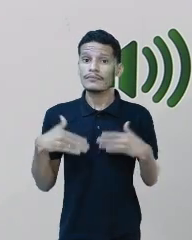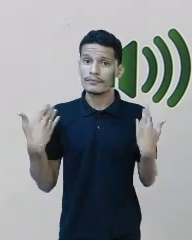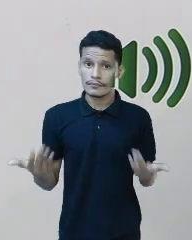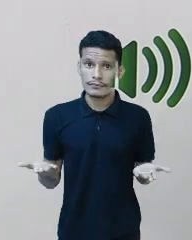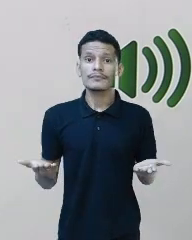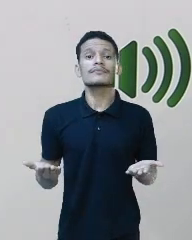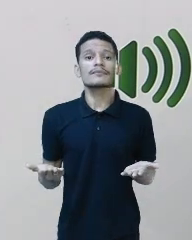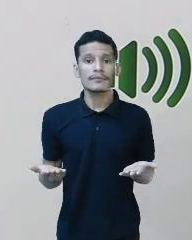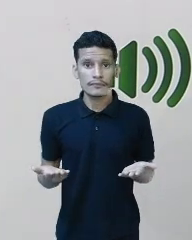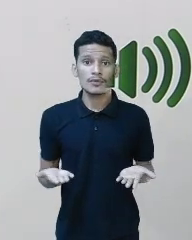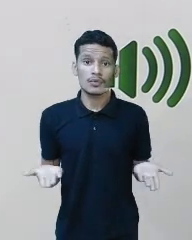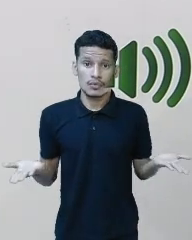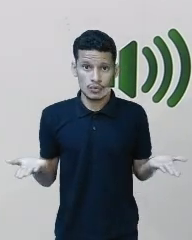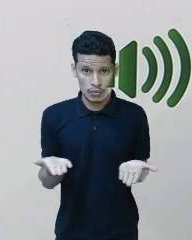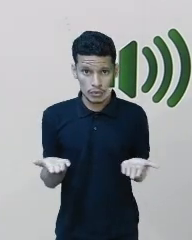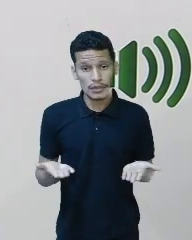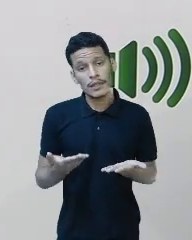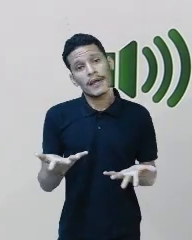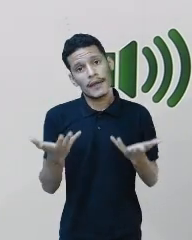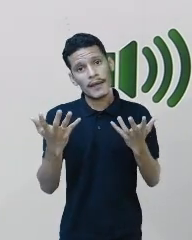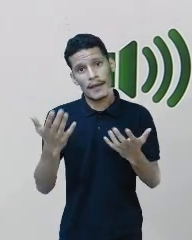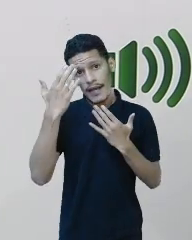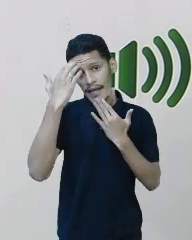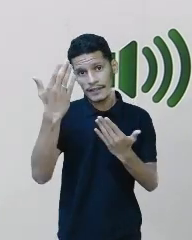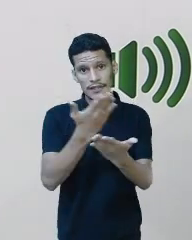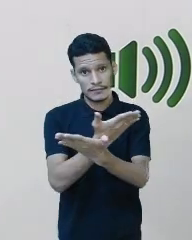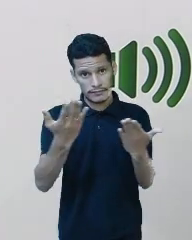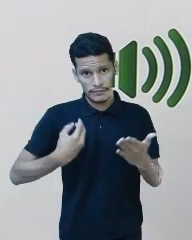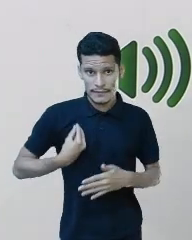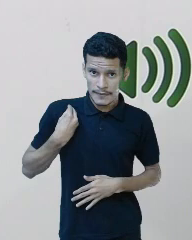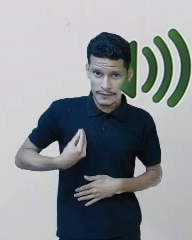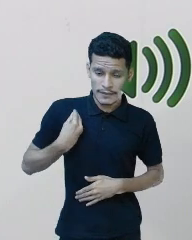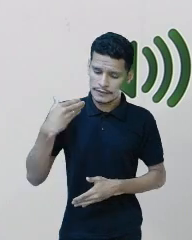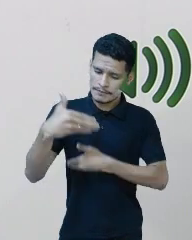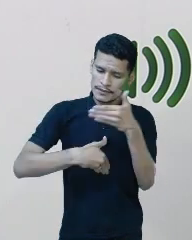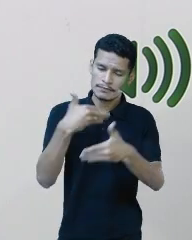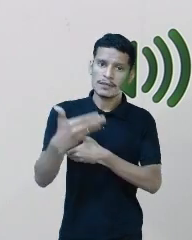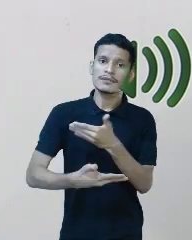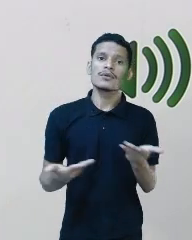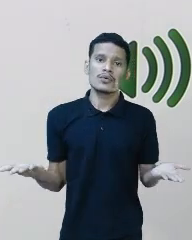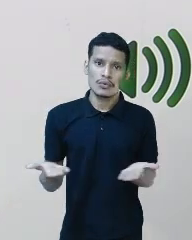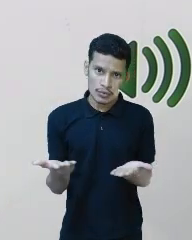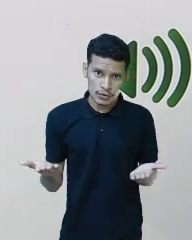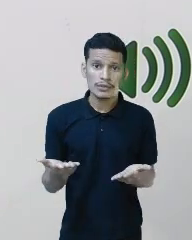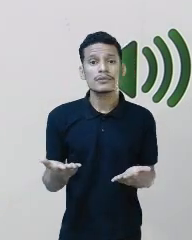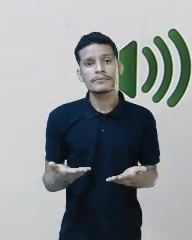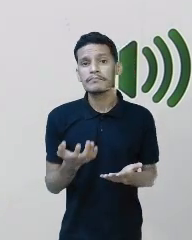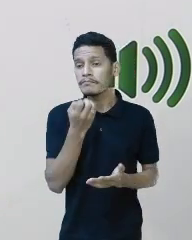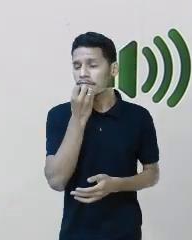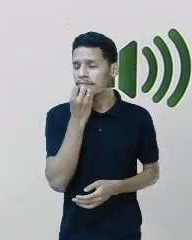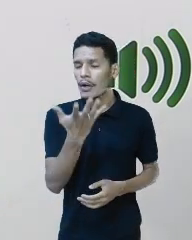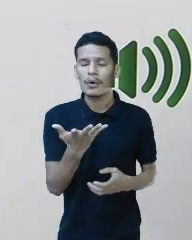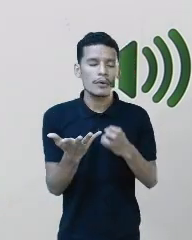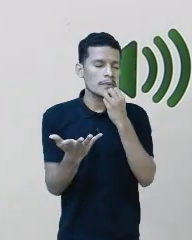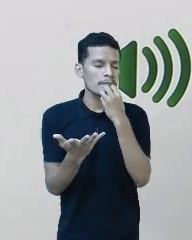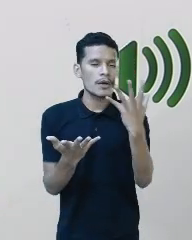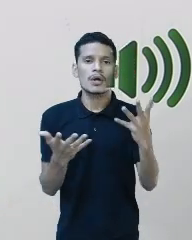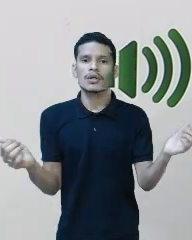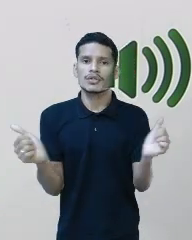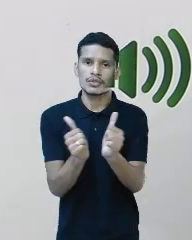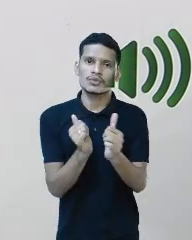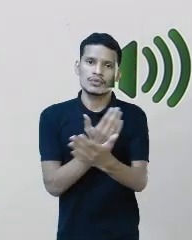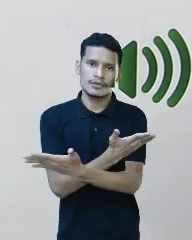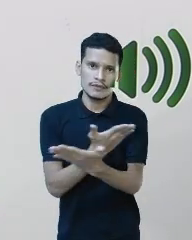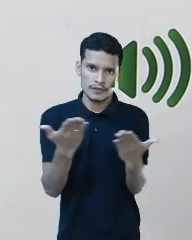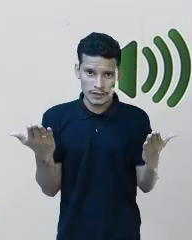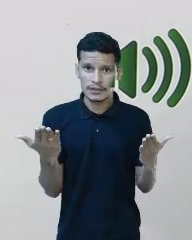Então, gente, no mais, quero agradecer a presença de vocês, a participação, tá? É muito bom a gente estar